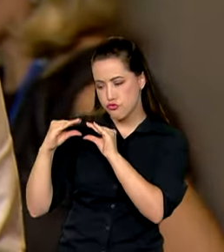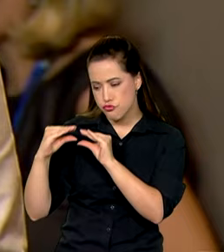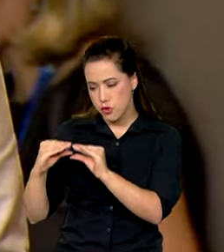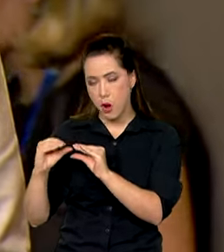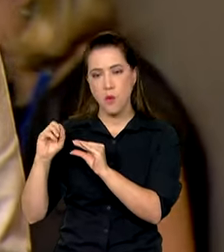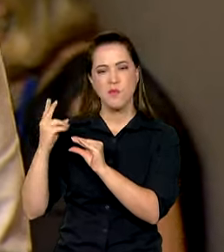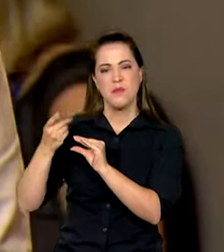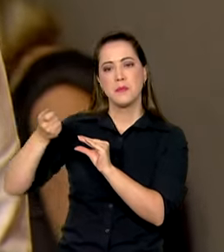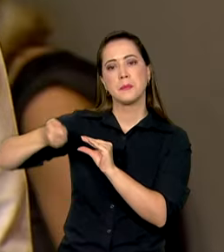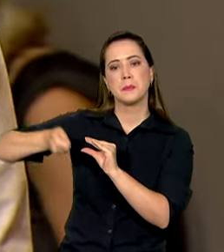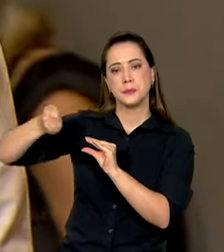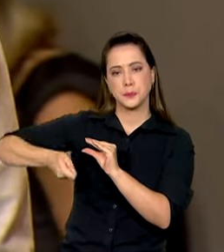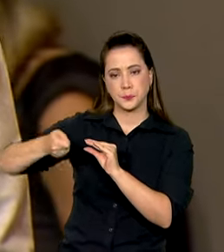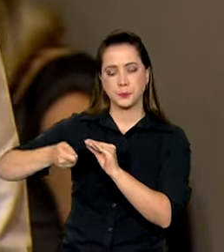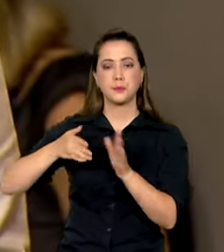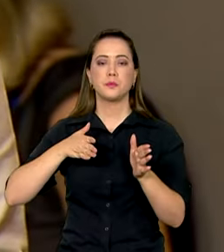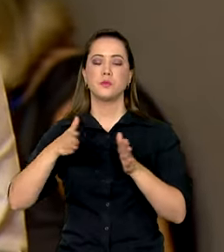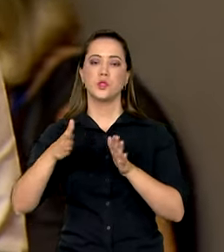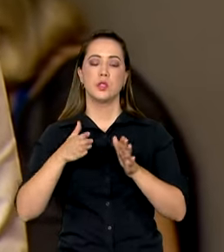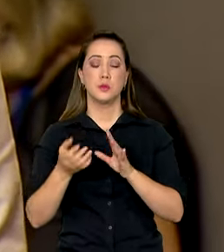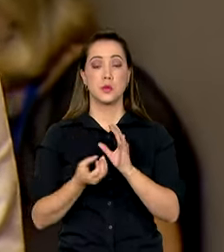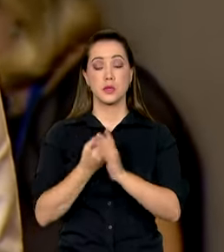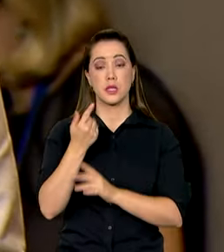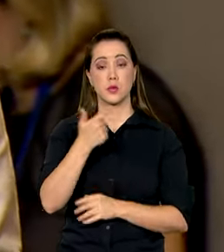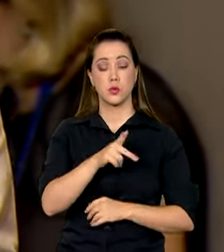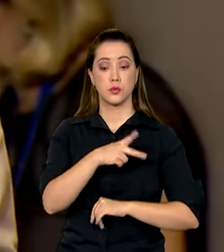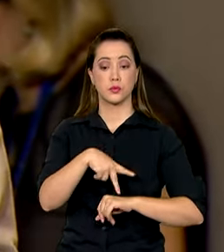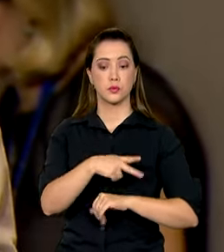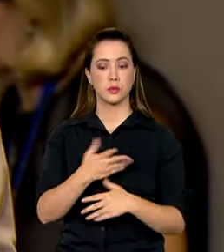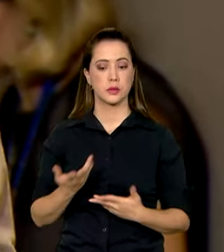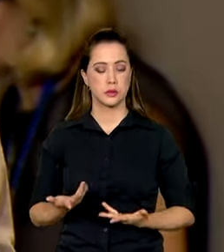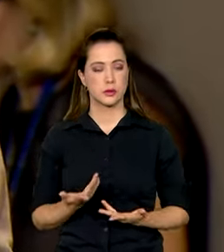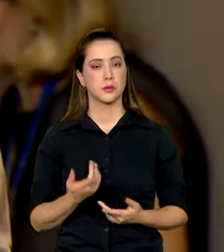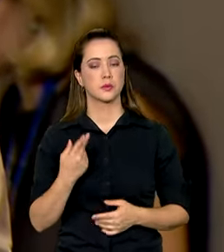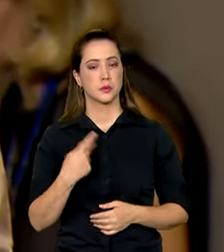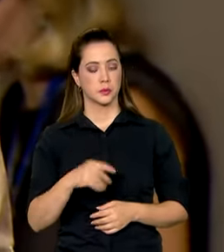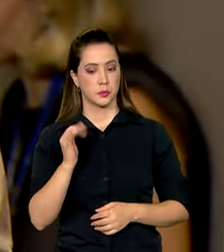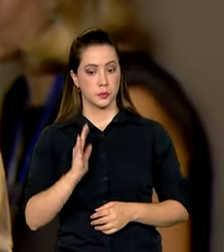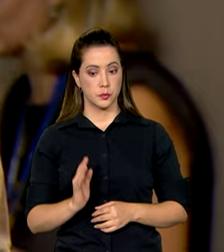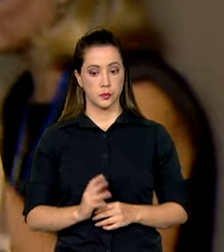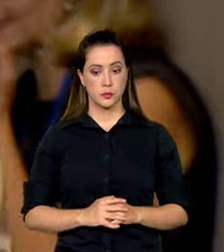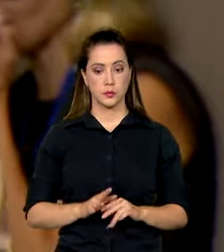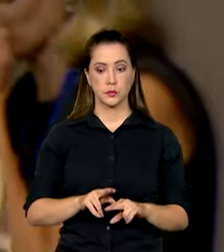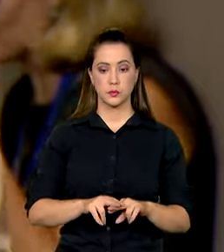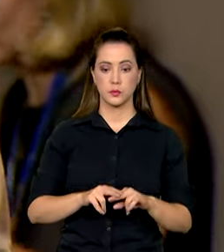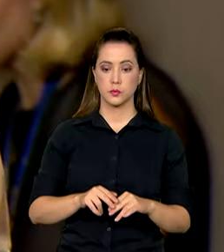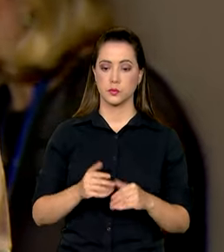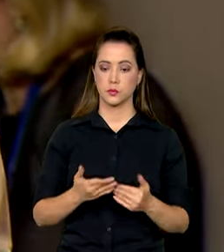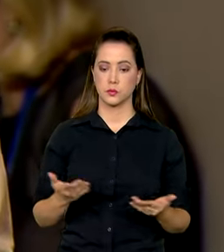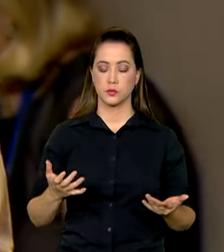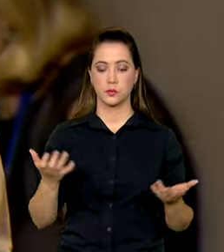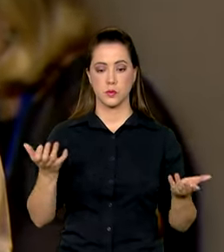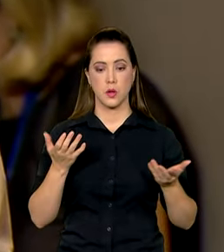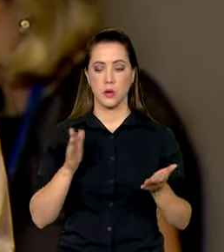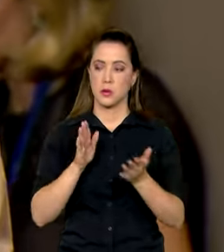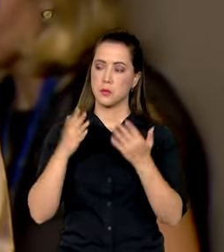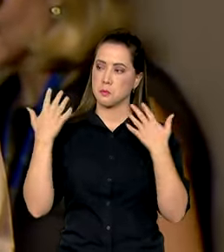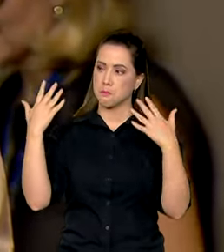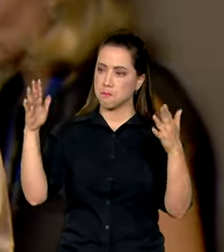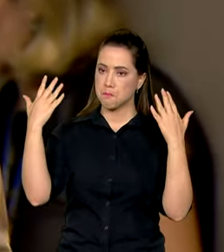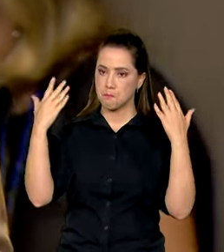procurando nesse período de reconstrução nacional estabelecer no nosso país. Por isso, eu quero